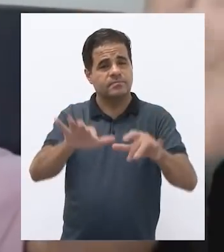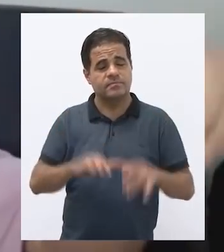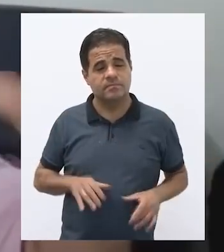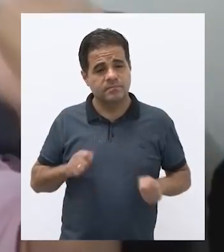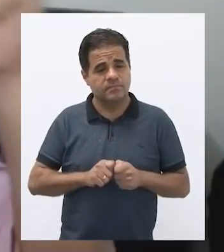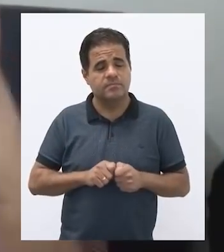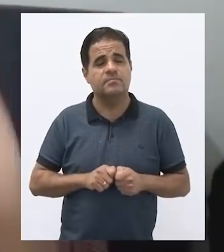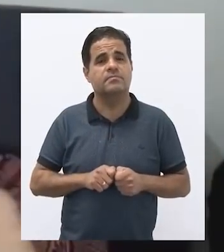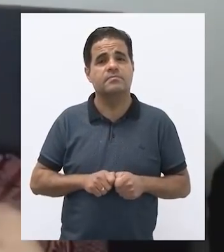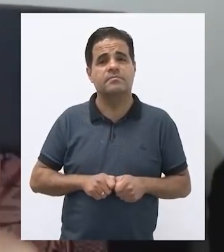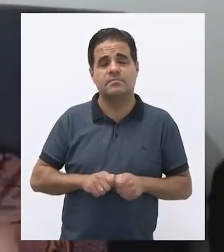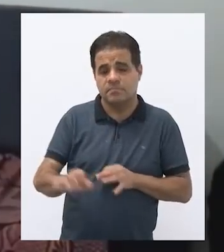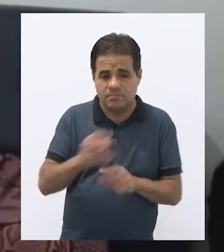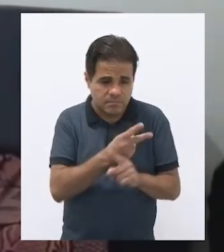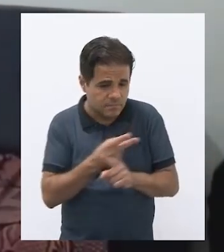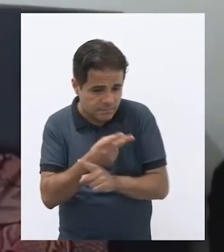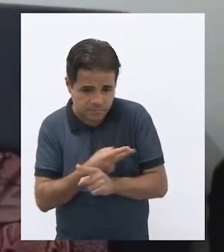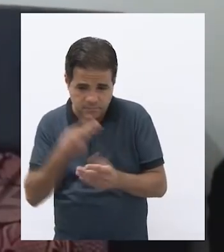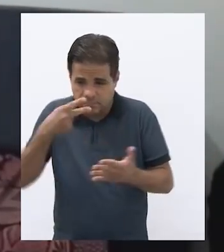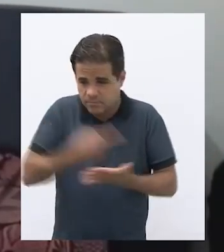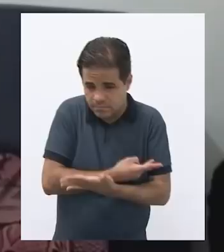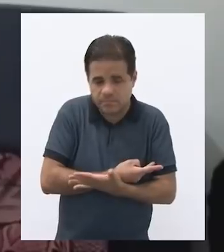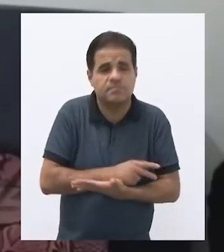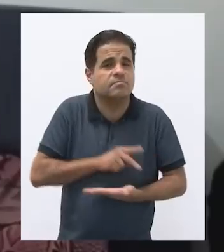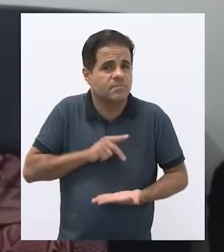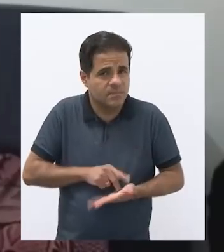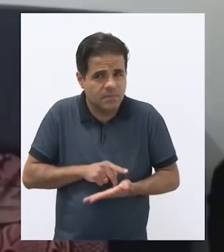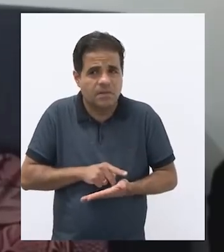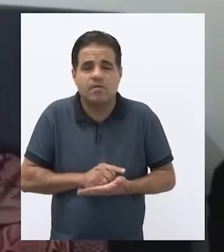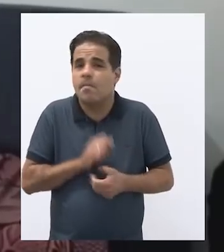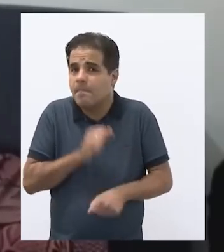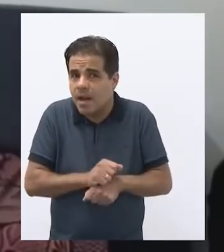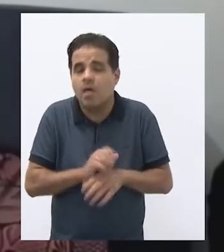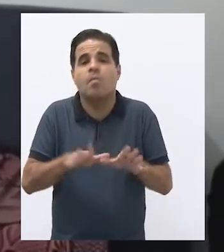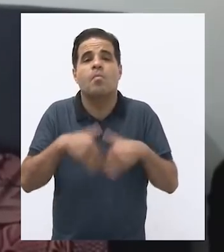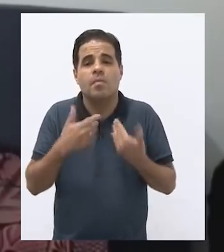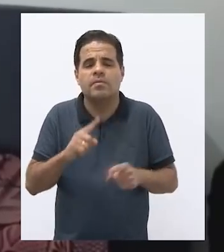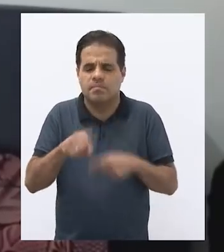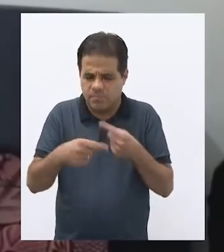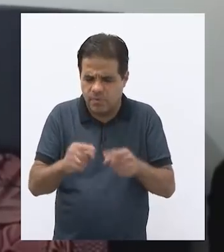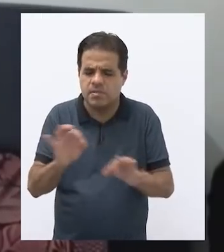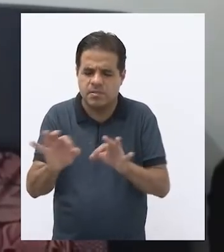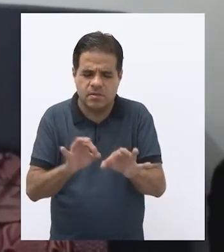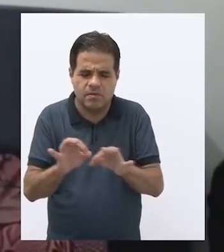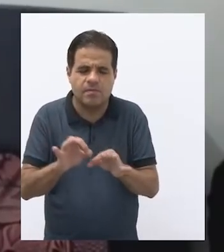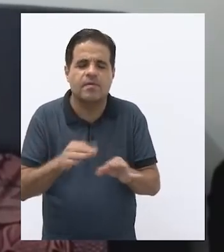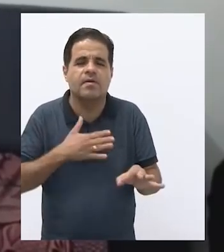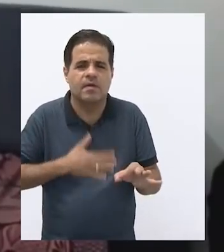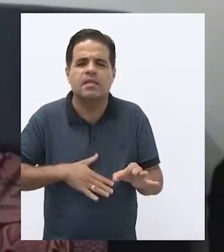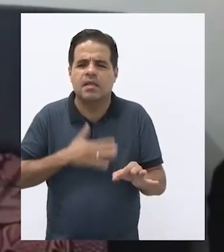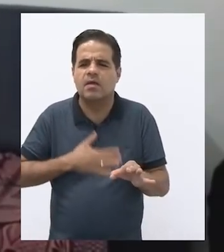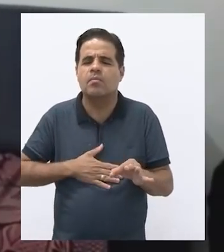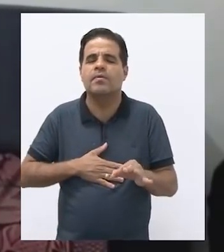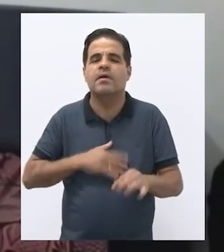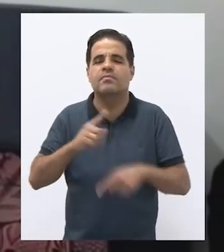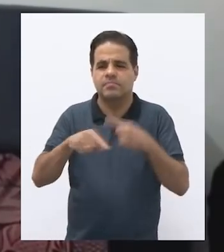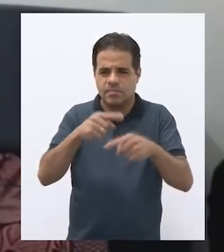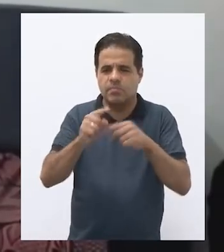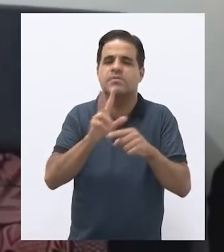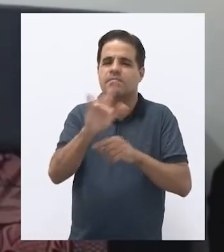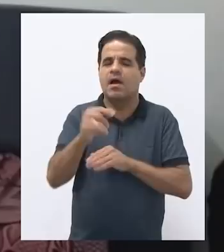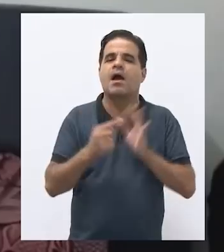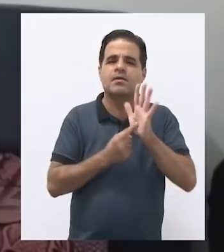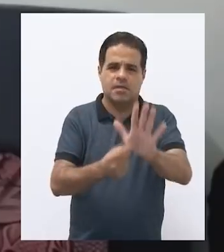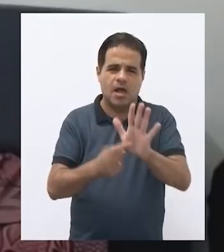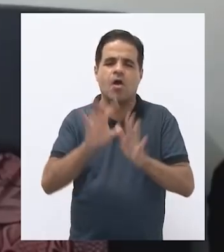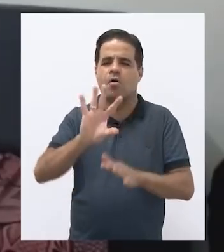fazendo monitoramento, procurando o erro, e de verdade, a gente só vai parar quando a gente resolver. Podem ficar tranquilos que vai